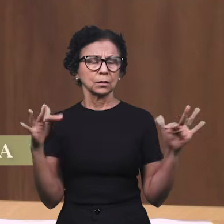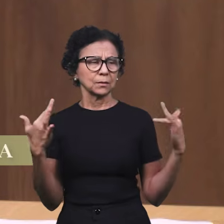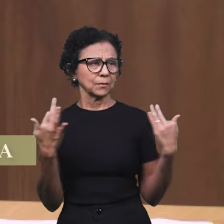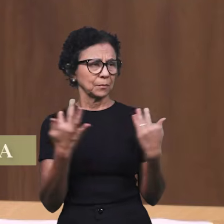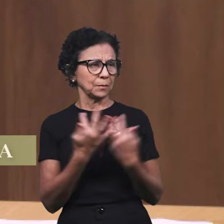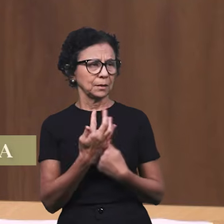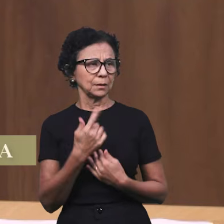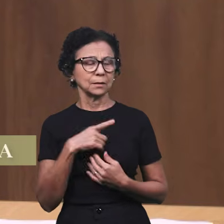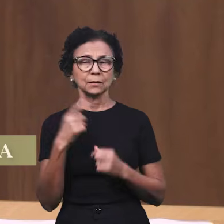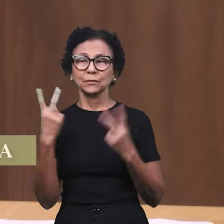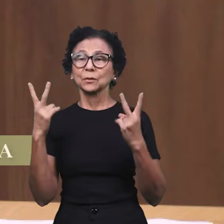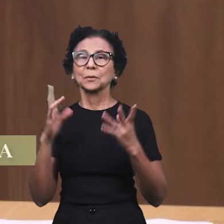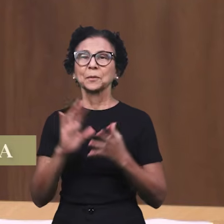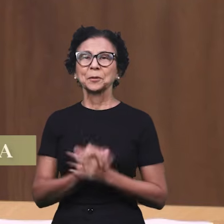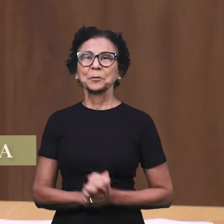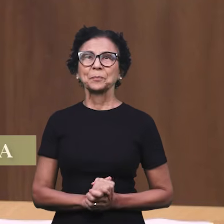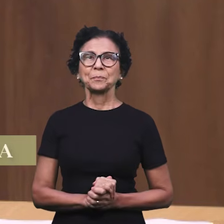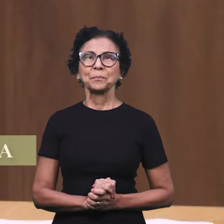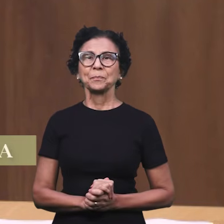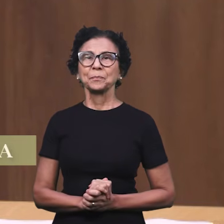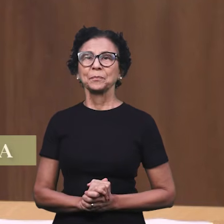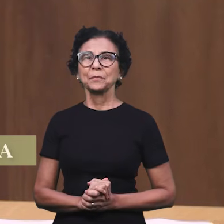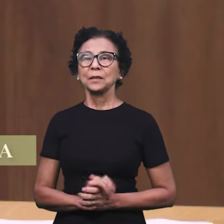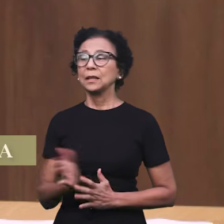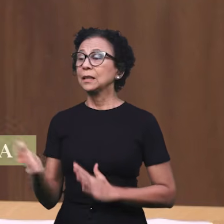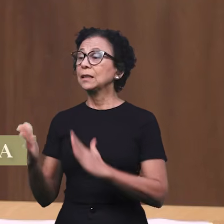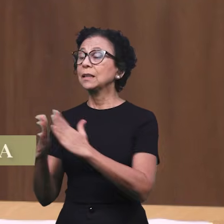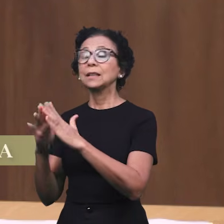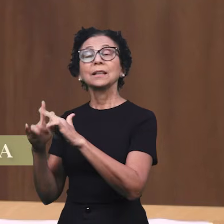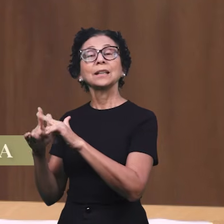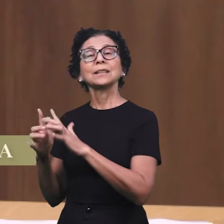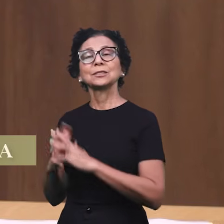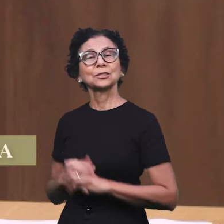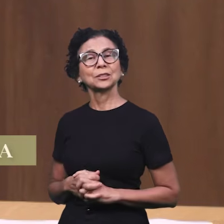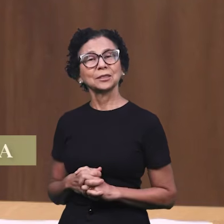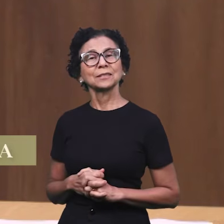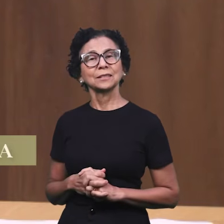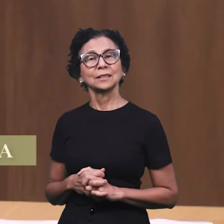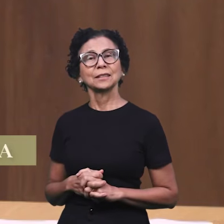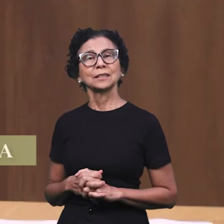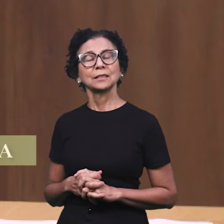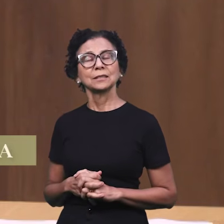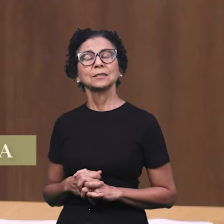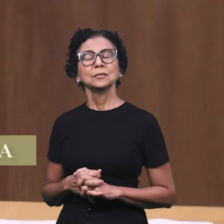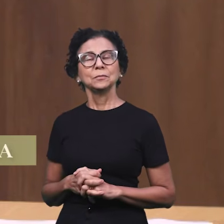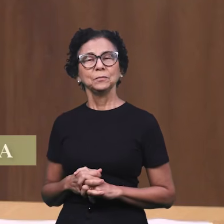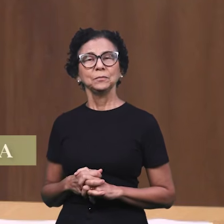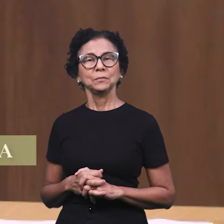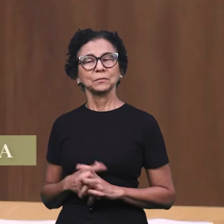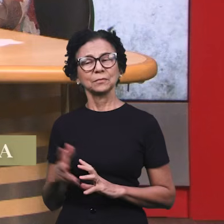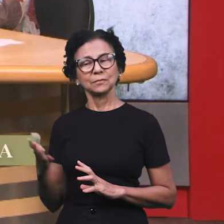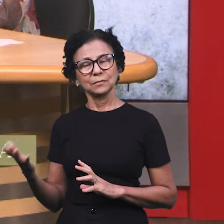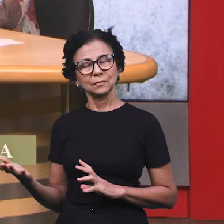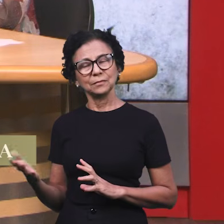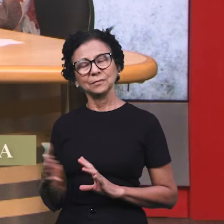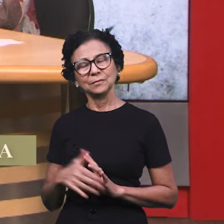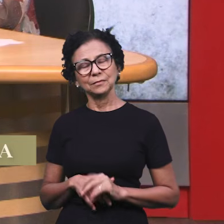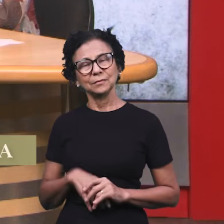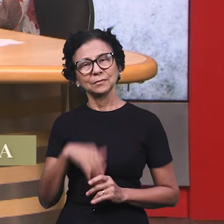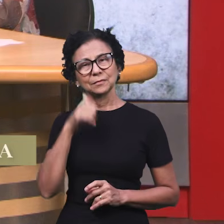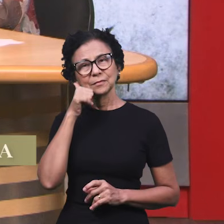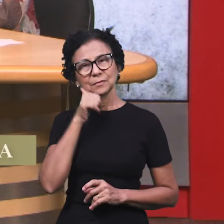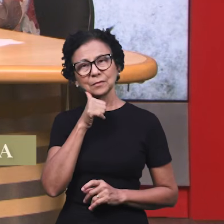igreja, nós vamos ver os frutos, né? O resultado vai estar na casa do Senhor, não é mesmo, Cris?